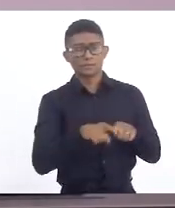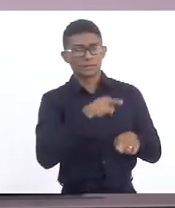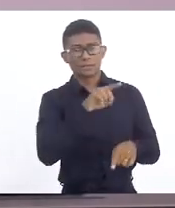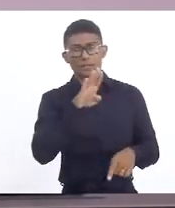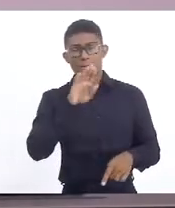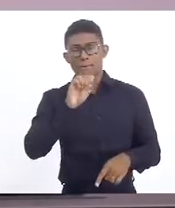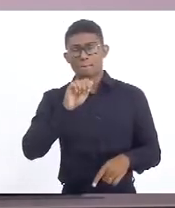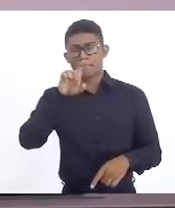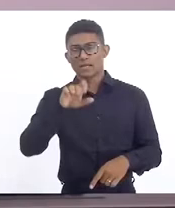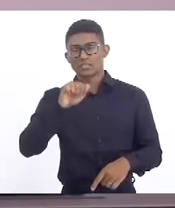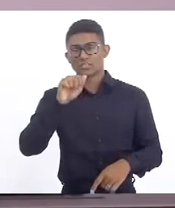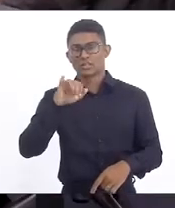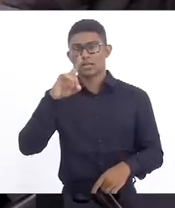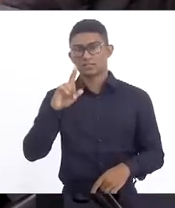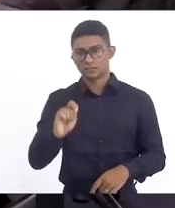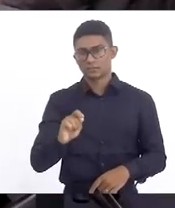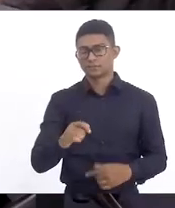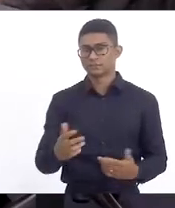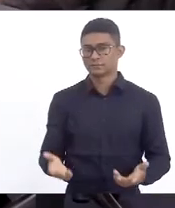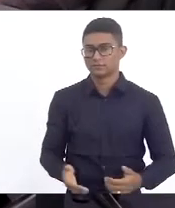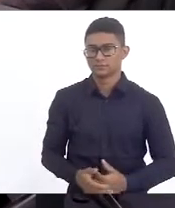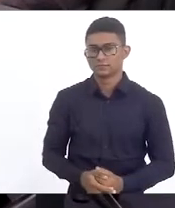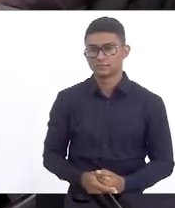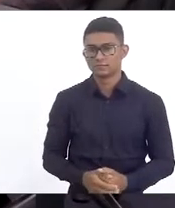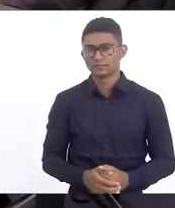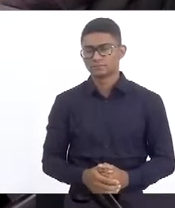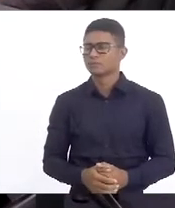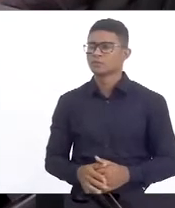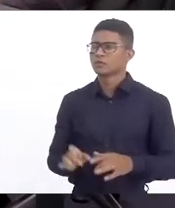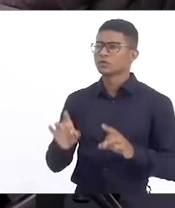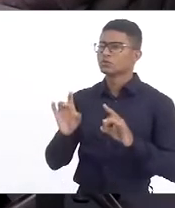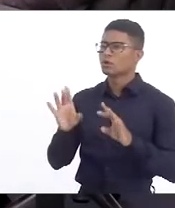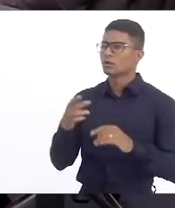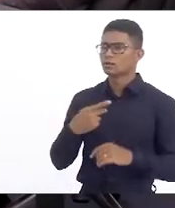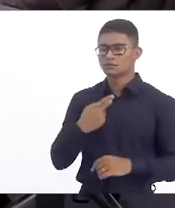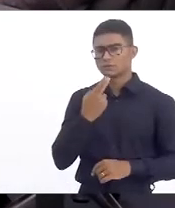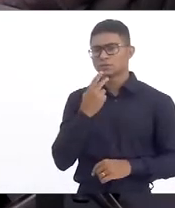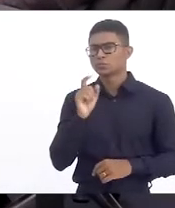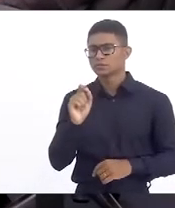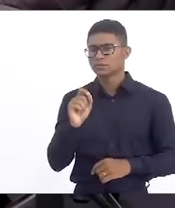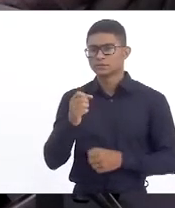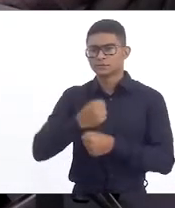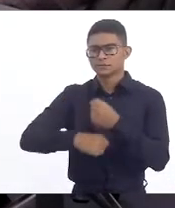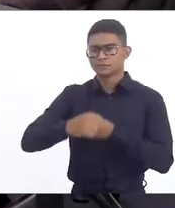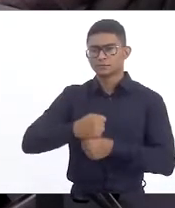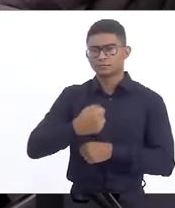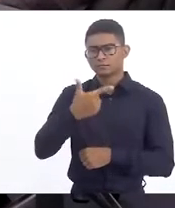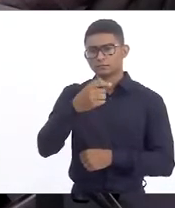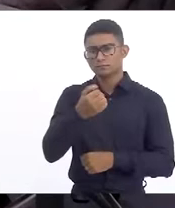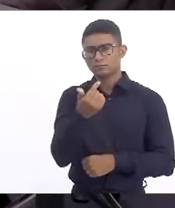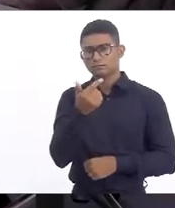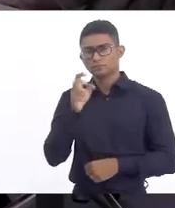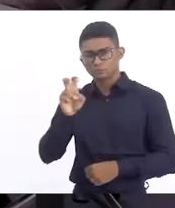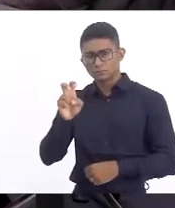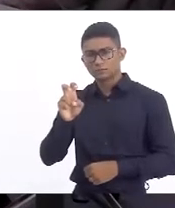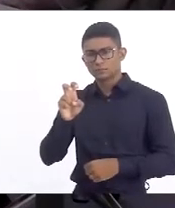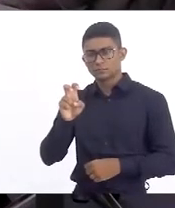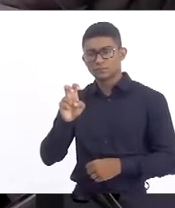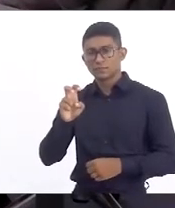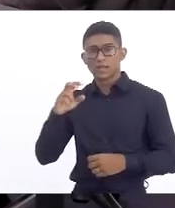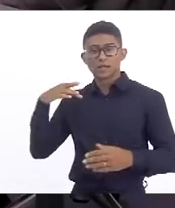desse continuidade, por favor. Tá bom. Presidente, então... eu só vou fazer uma observação. De 2015 para cá, que nós aprovamos 3